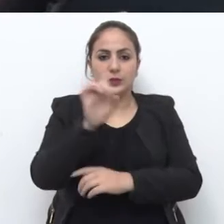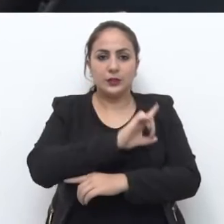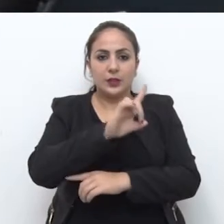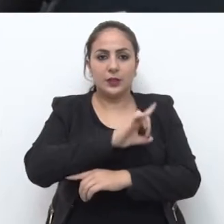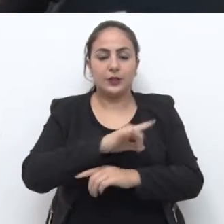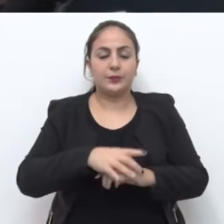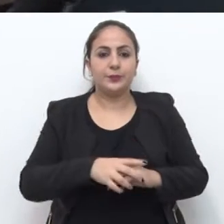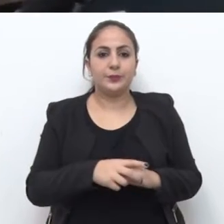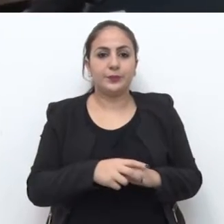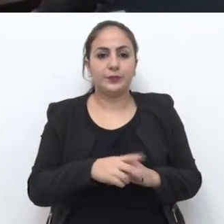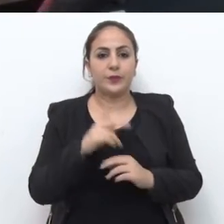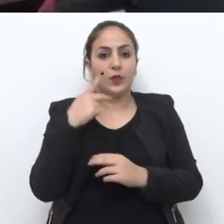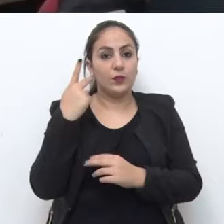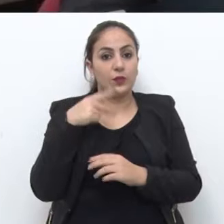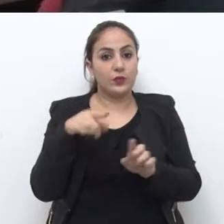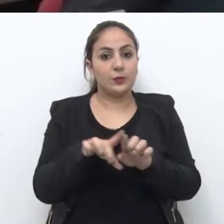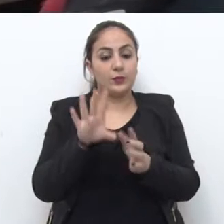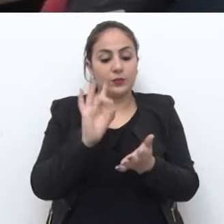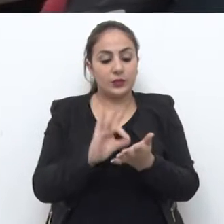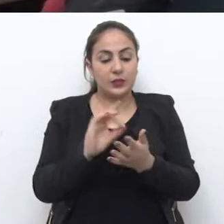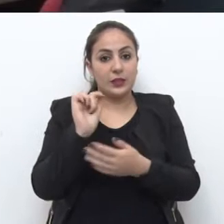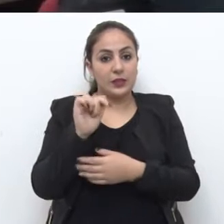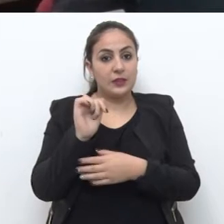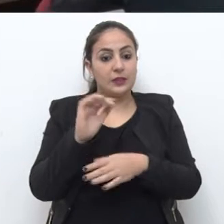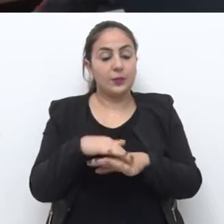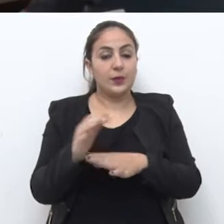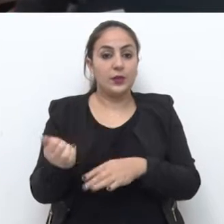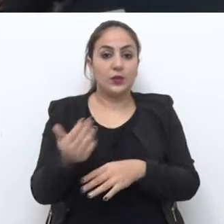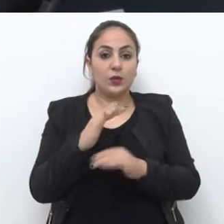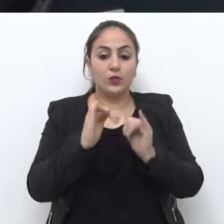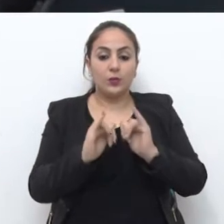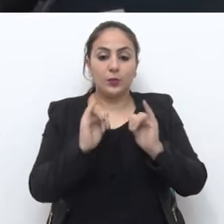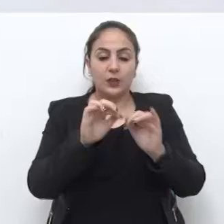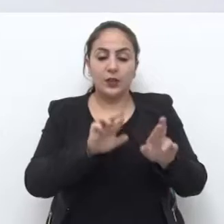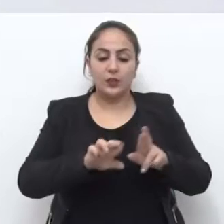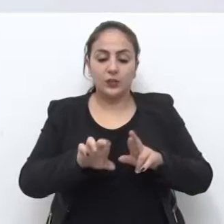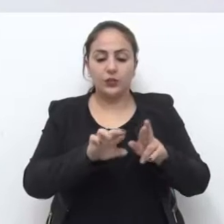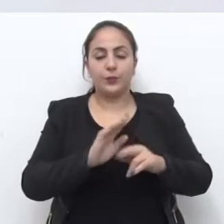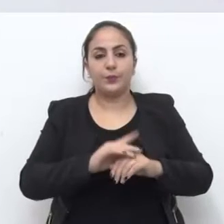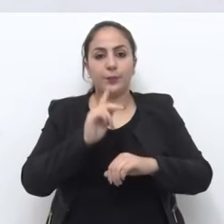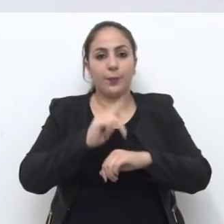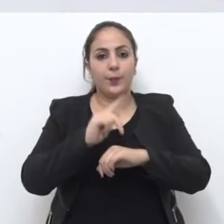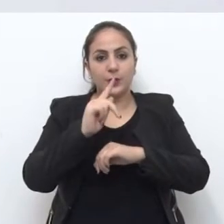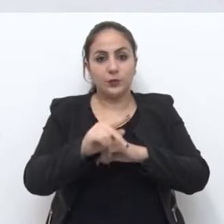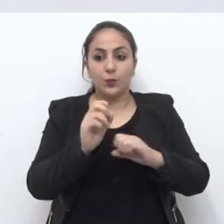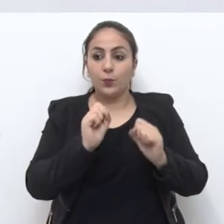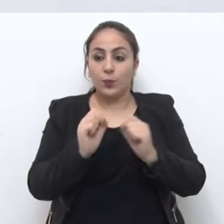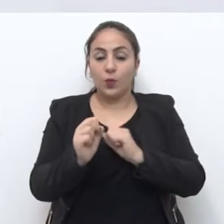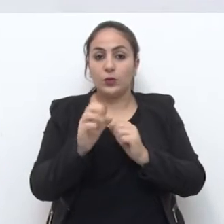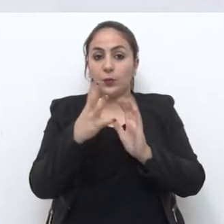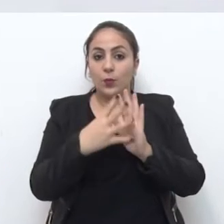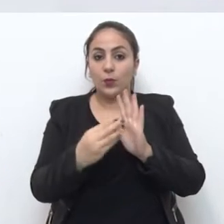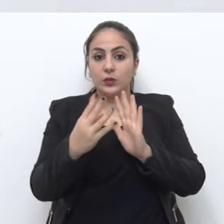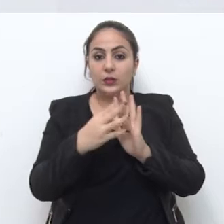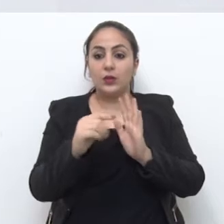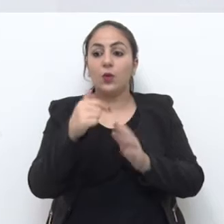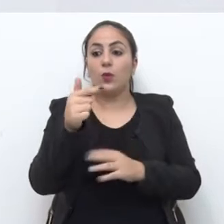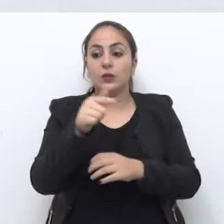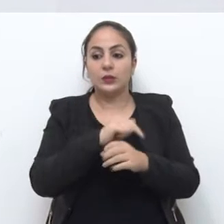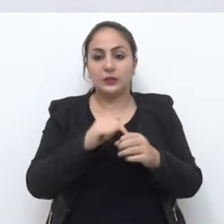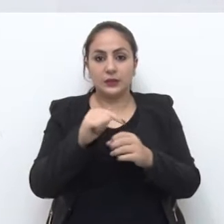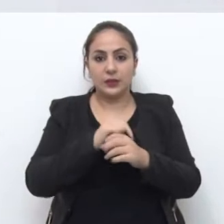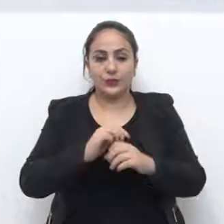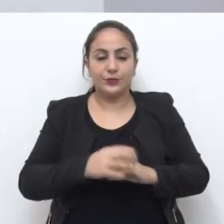O parlamentar afirma ainda que esta é uma novidade na região e Passo Fundo poderia dar exemplo para